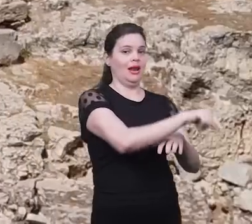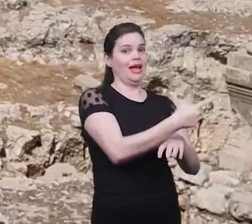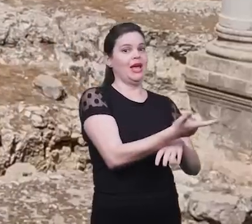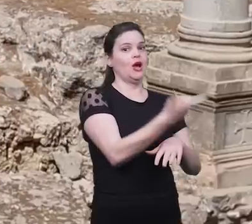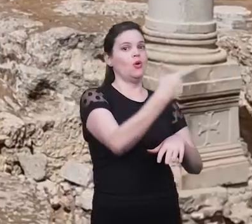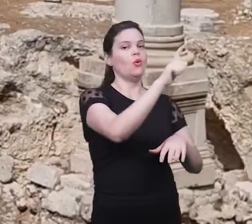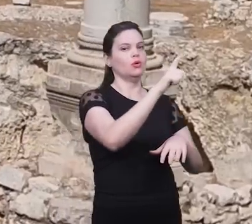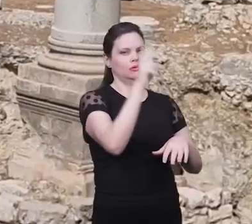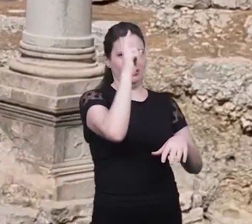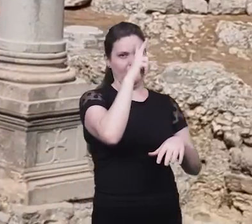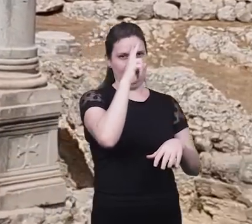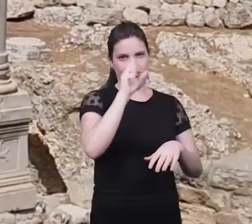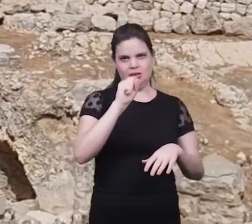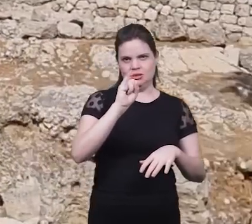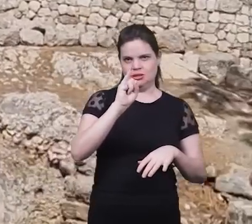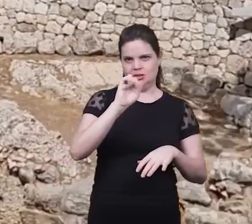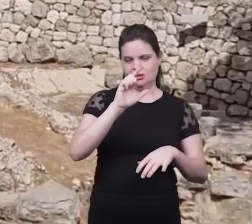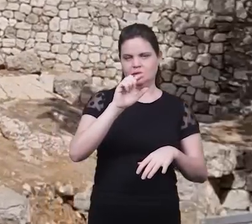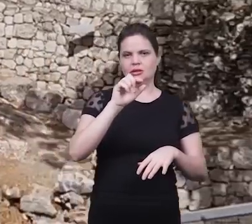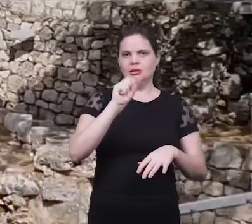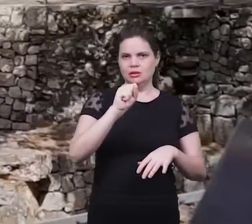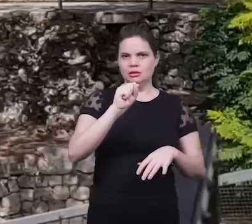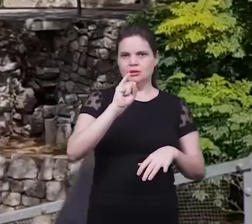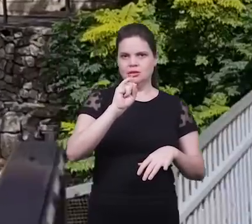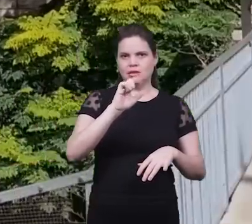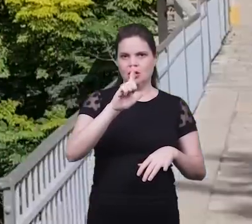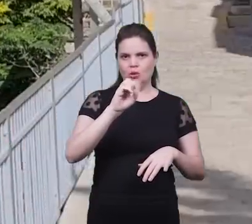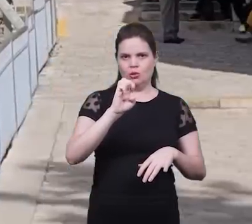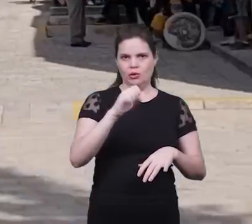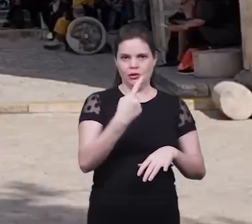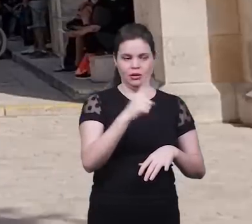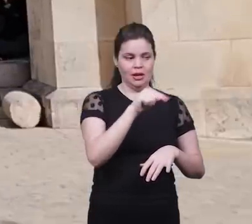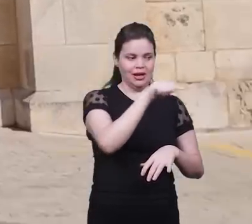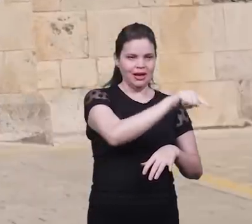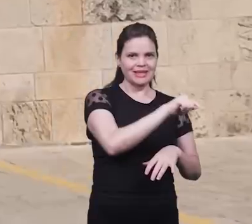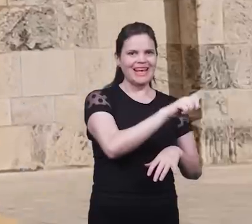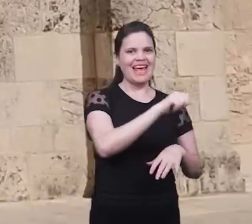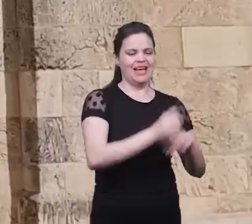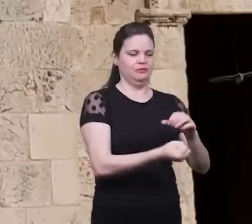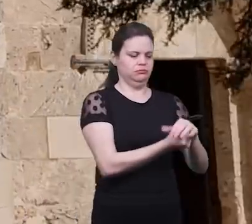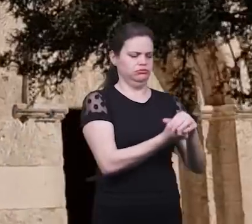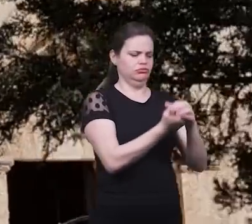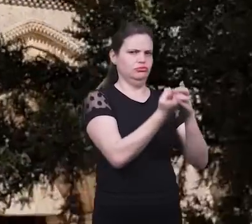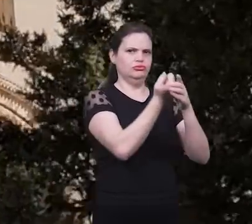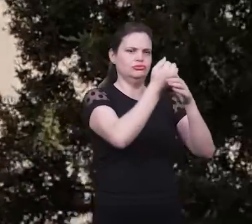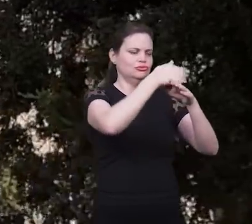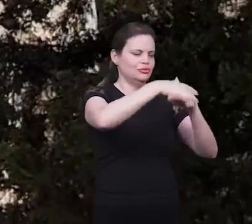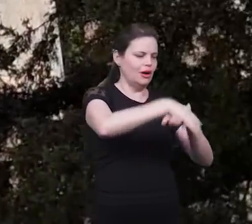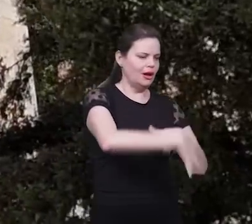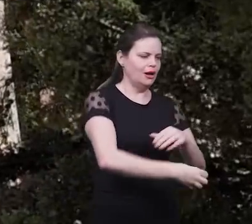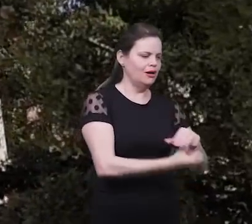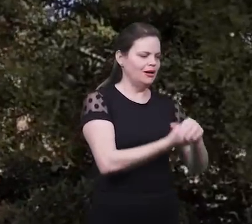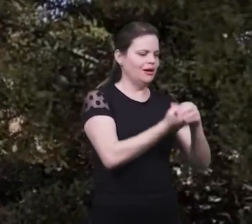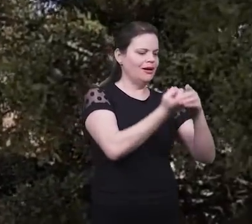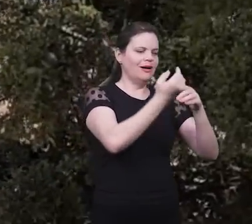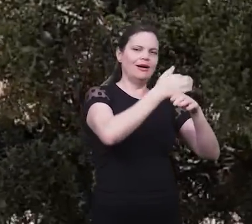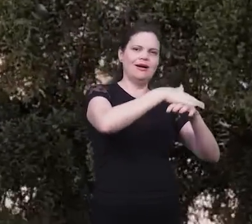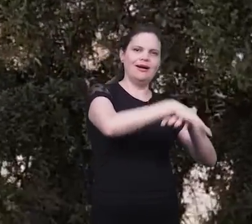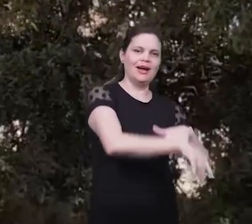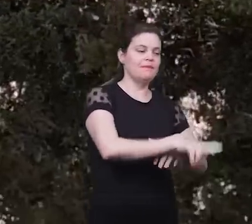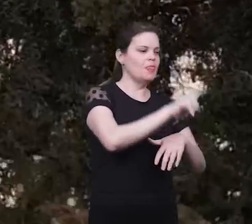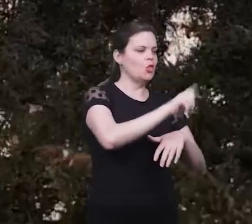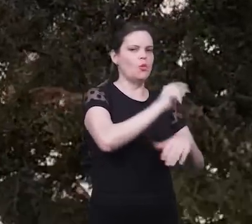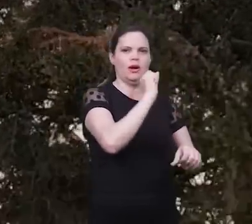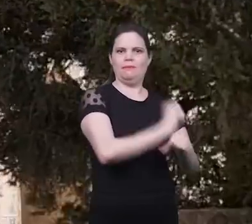que é a única fonte de Jerusalém que nunca secou, a fonte de Gion, que abastece lá o tanque de Siloé, que nós vamos falar